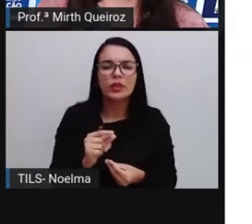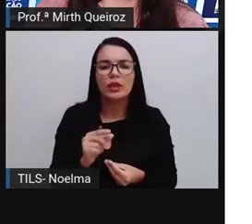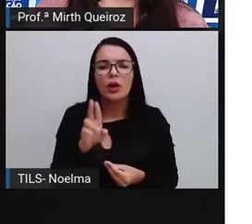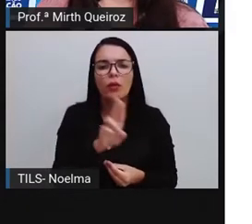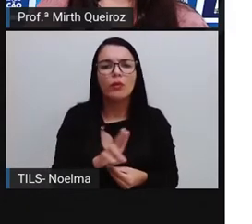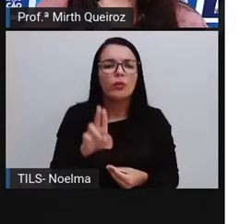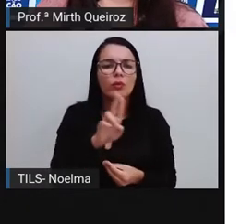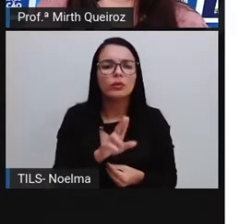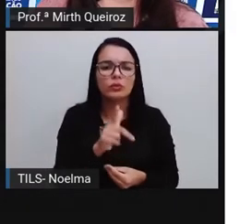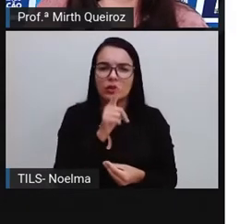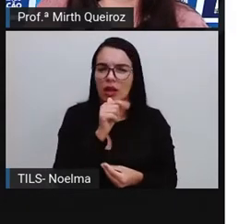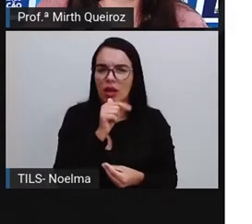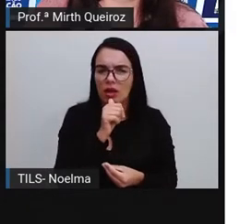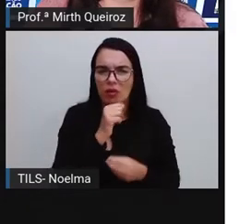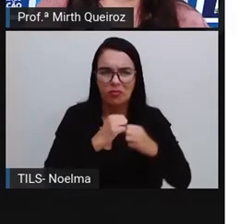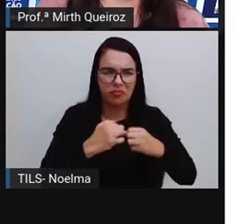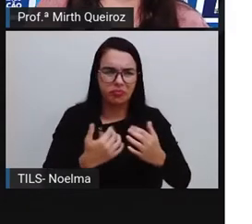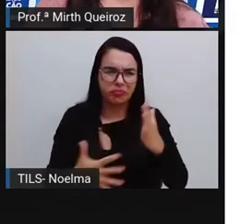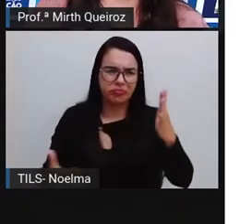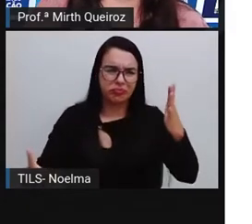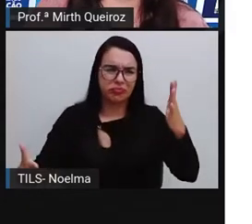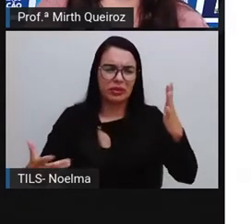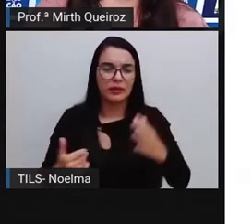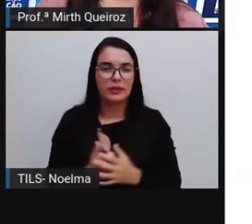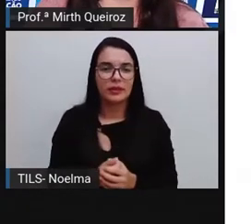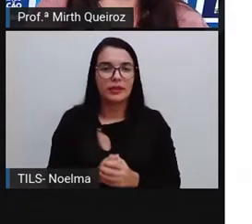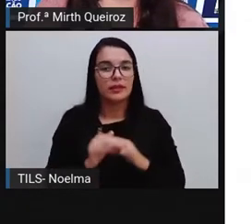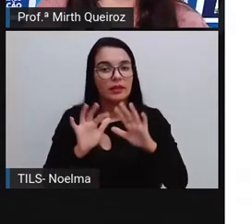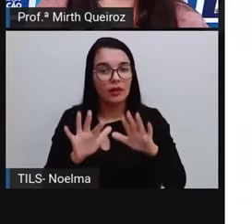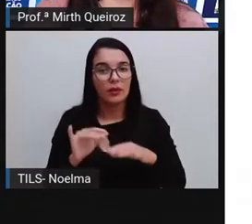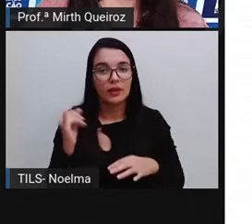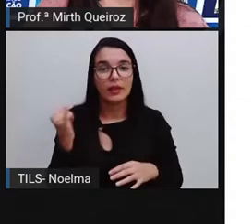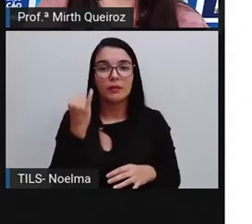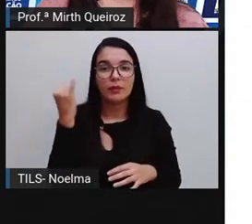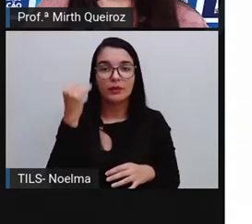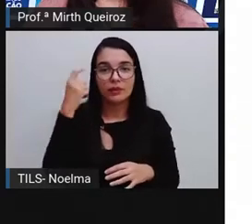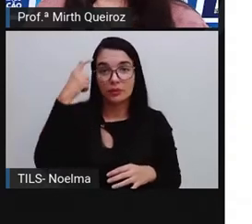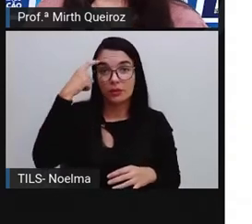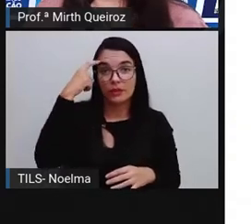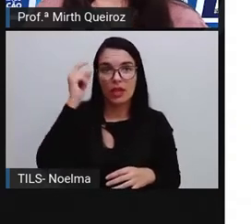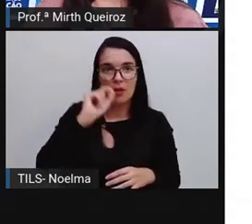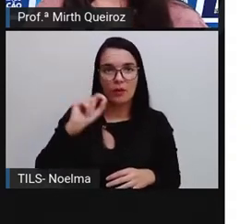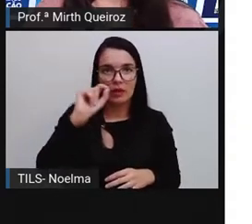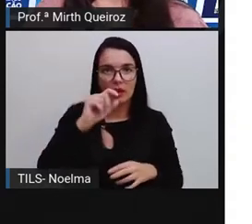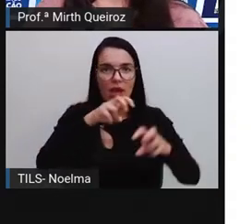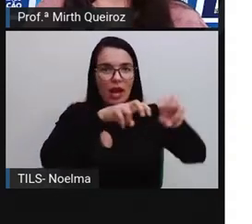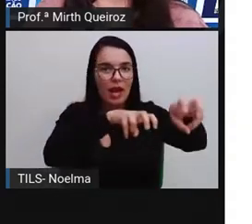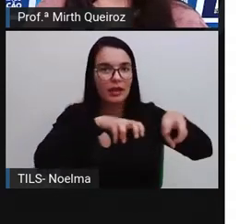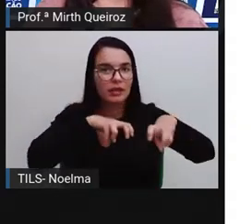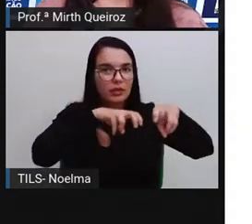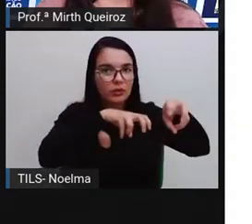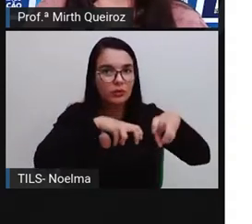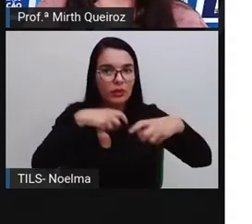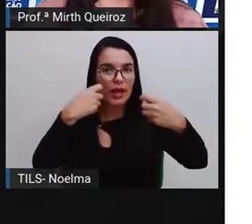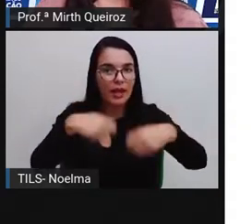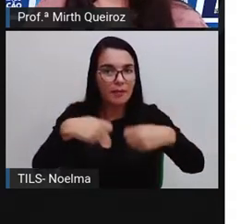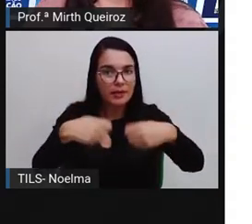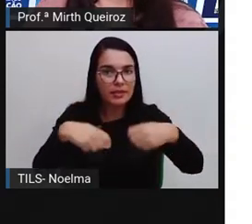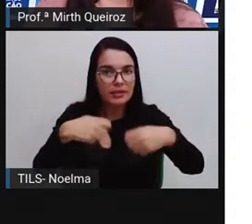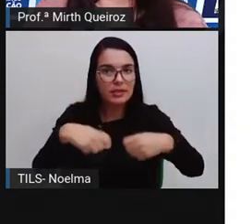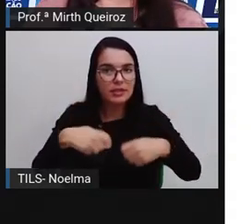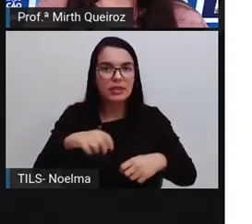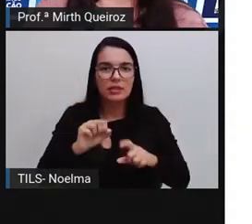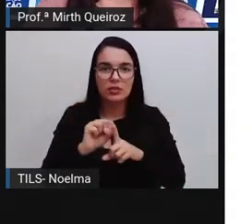sem diminuir a produtividade é importante pensar que a agricultura a agricultura perdão ela é necessária para a sociedade